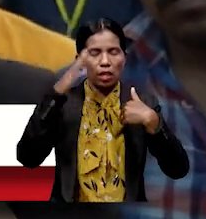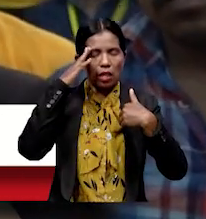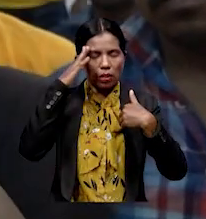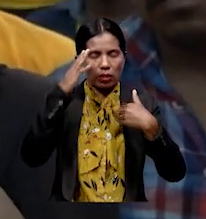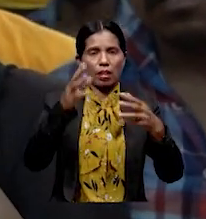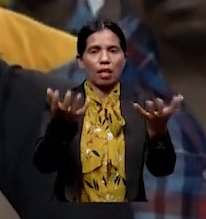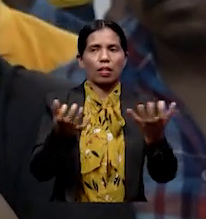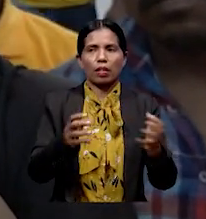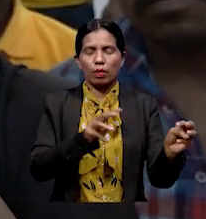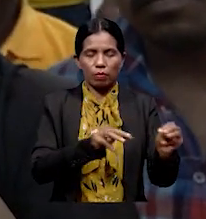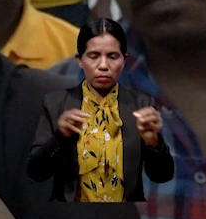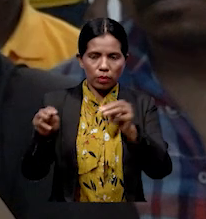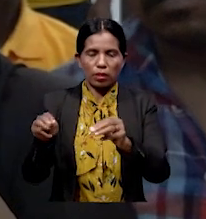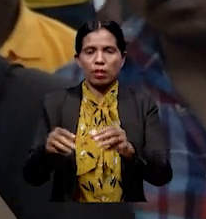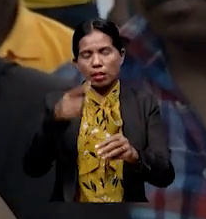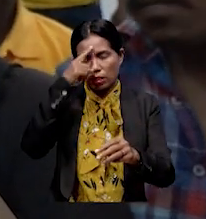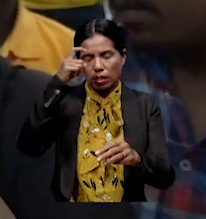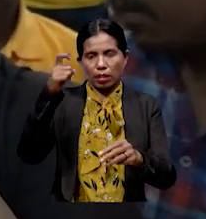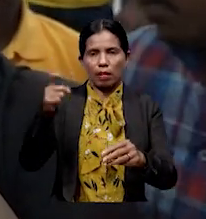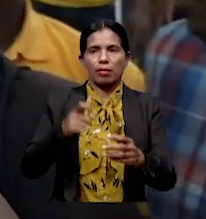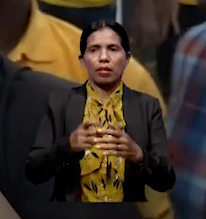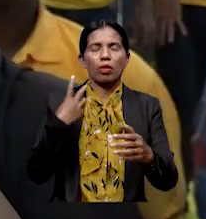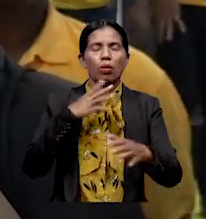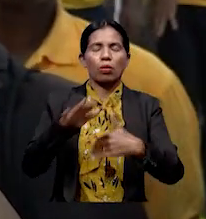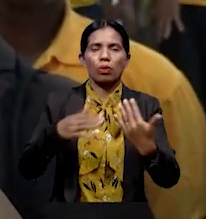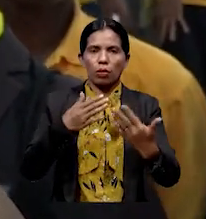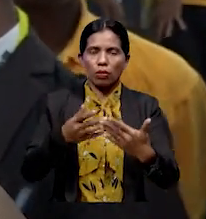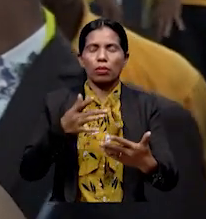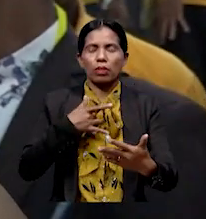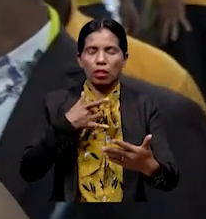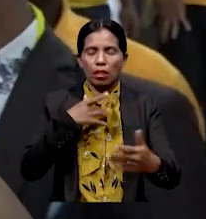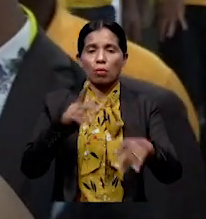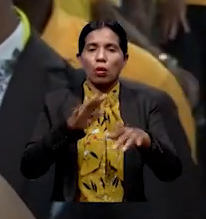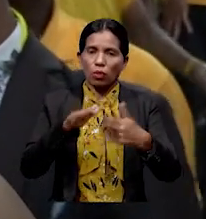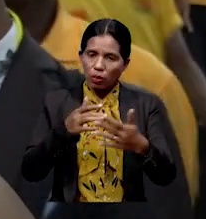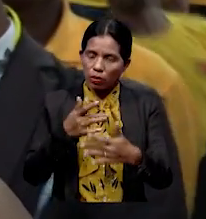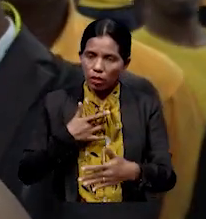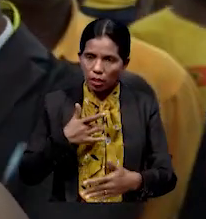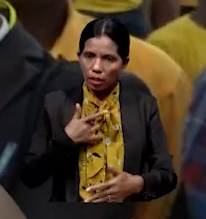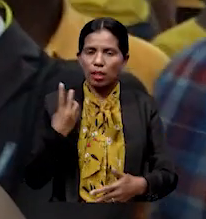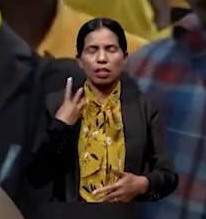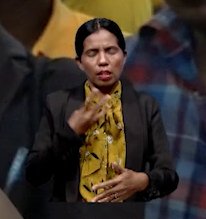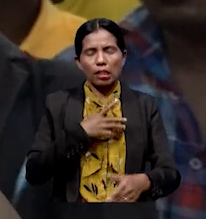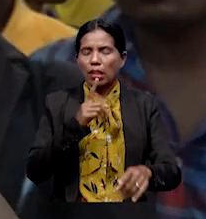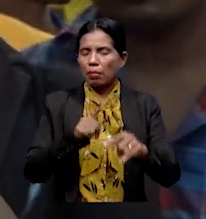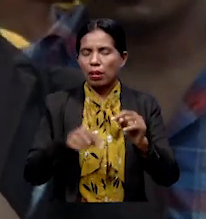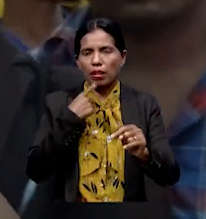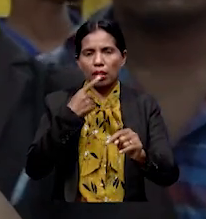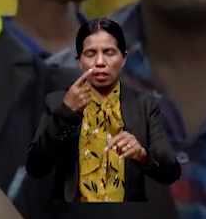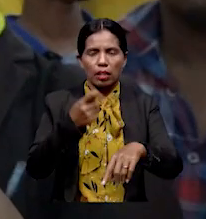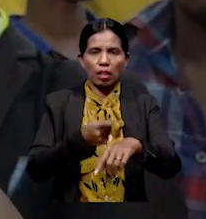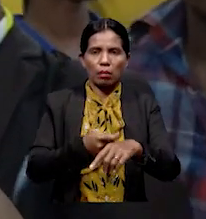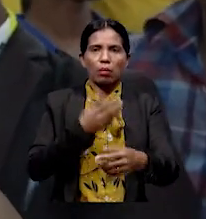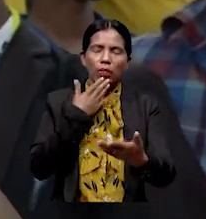mudar. Tamba consequência, mas que o todo sente, o povo todo sente, e tal a bela dia em situação normal